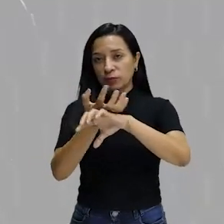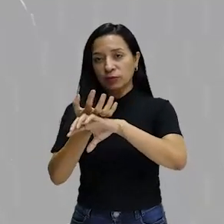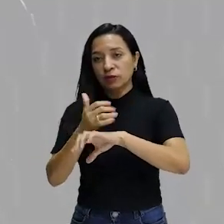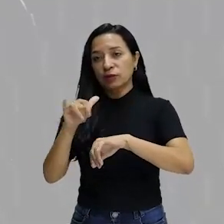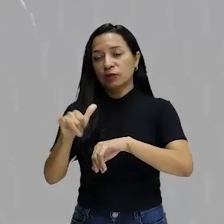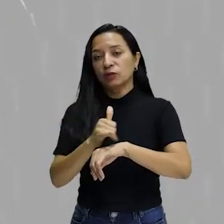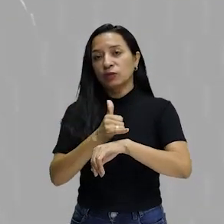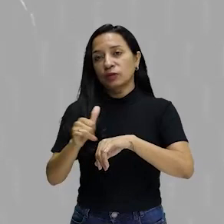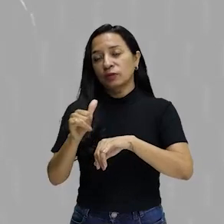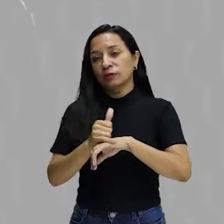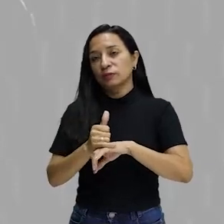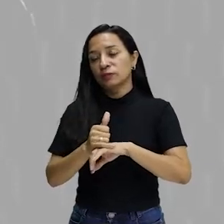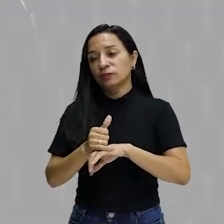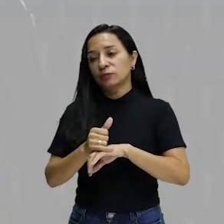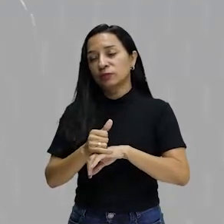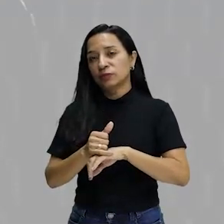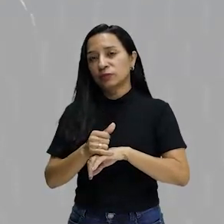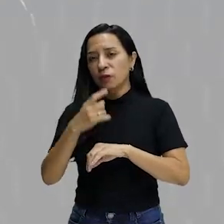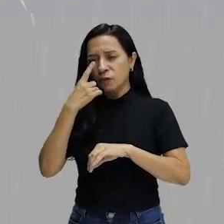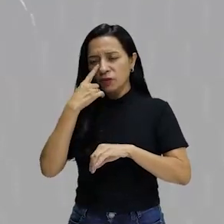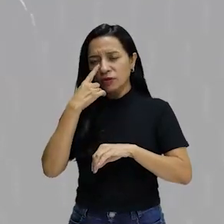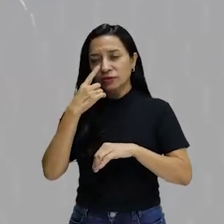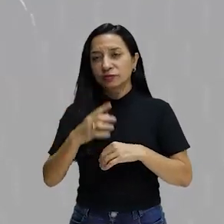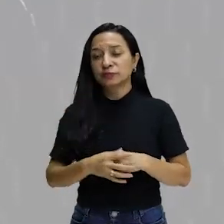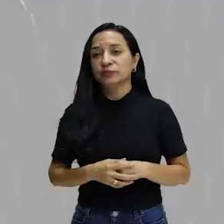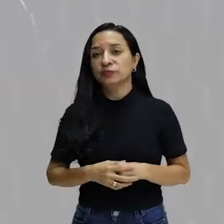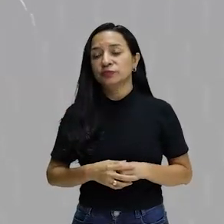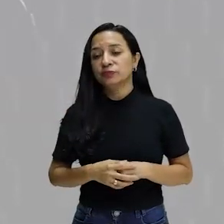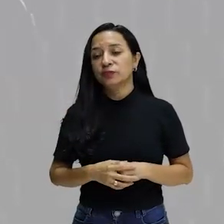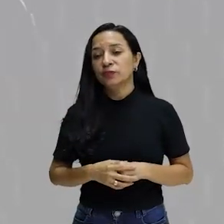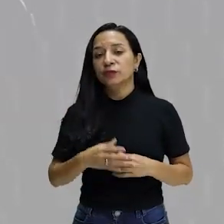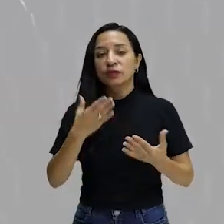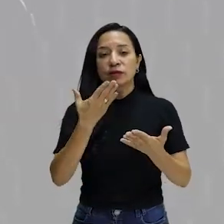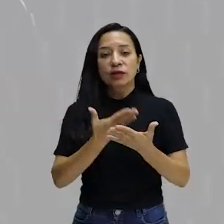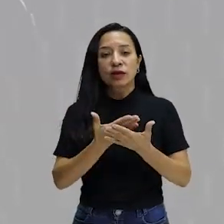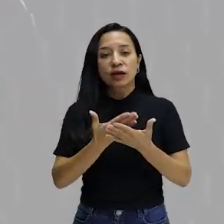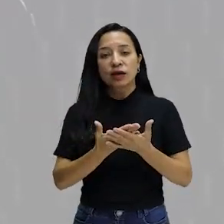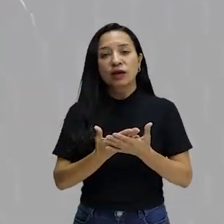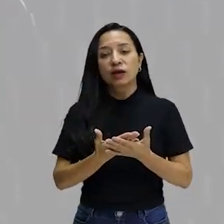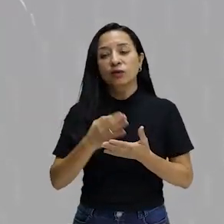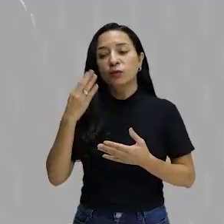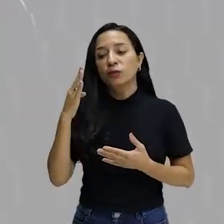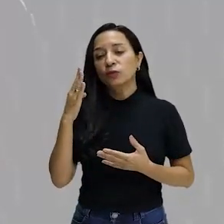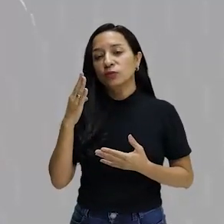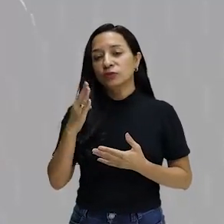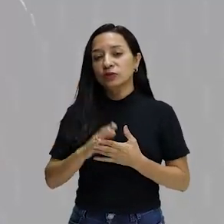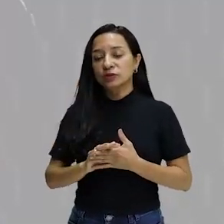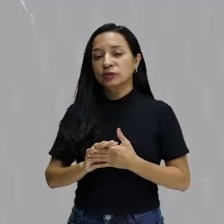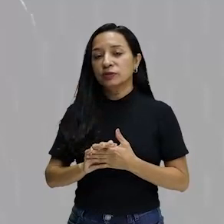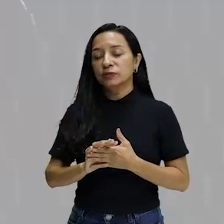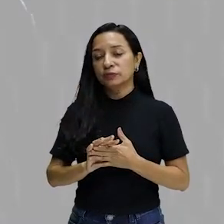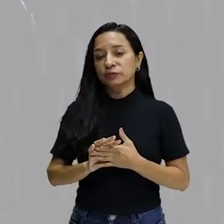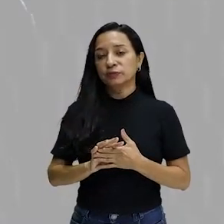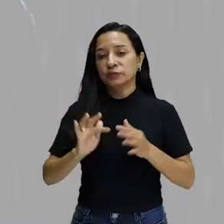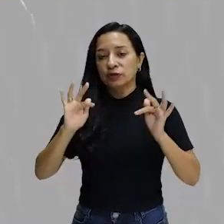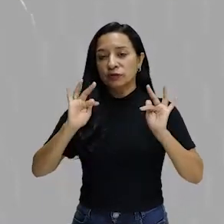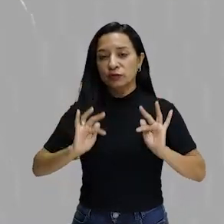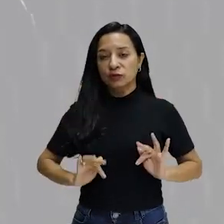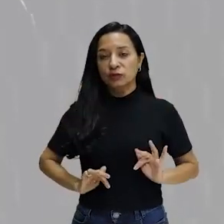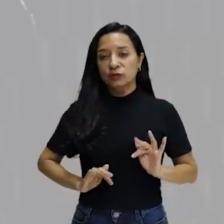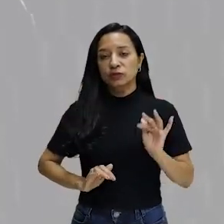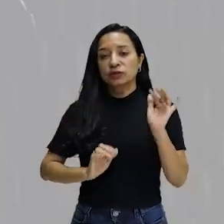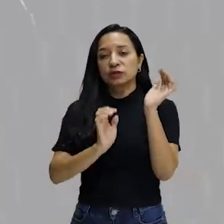tá? Dá um pulinho lá que aí vai valer a pena, pessoal. Vamos para a nossa aula de biologia de hoje, fisiologia das angiospermas. A gente vai